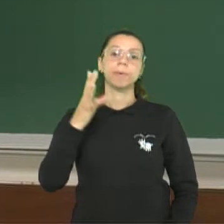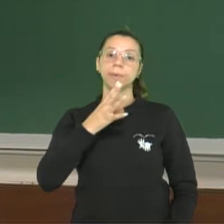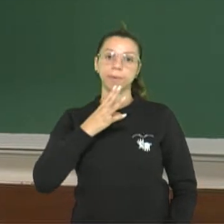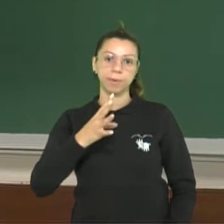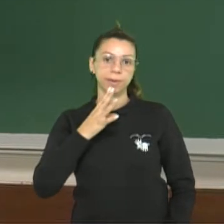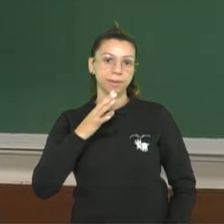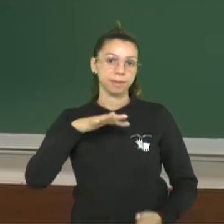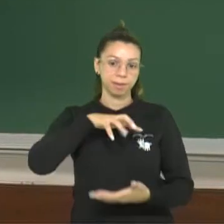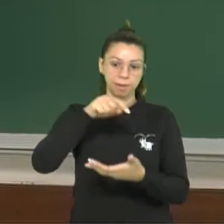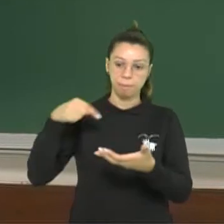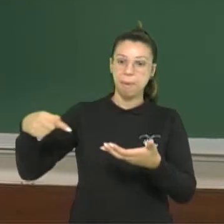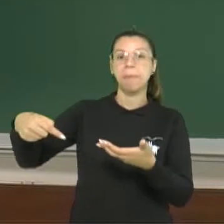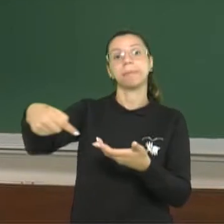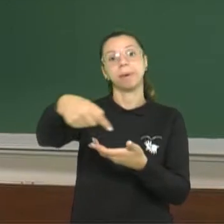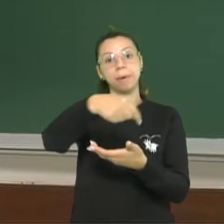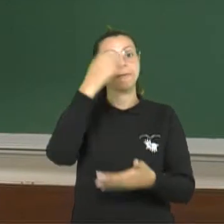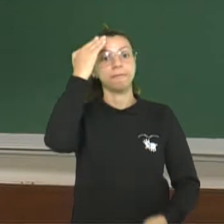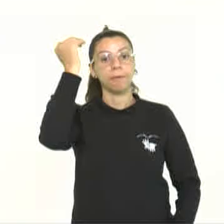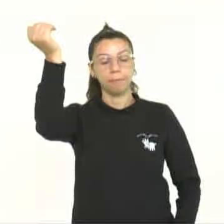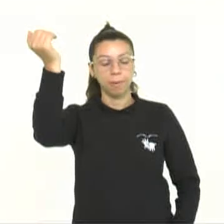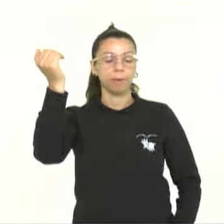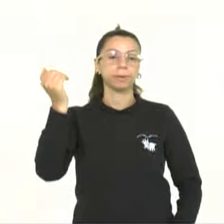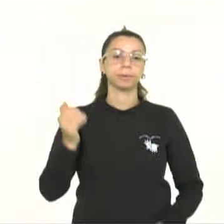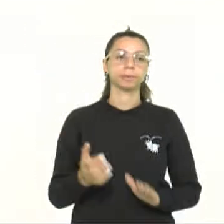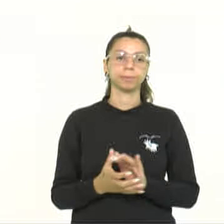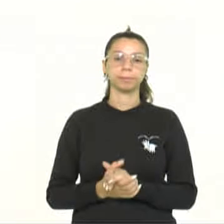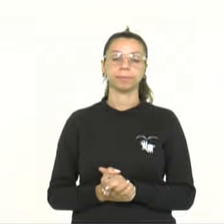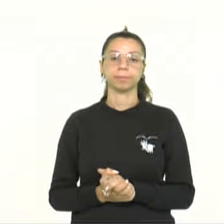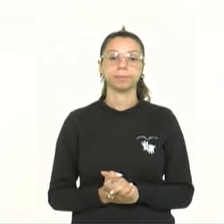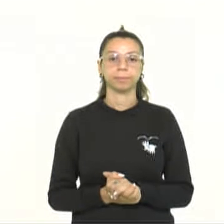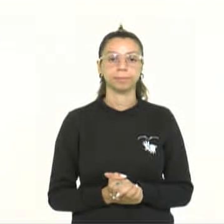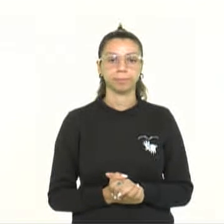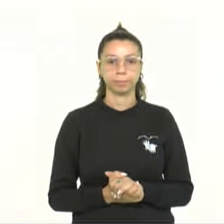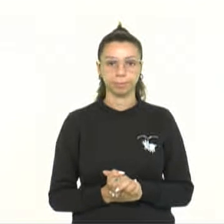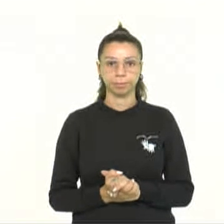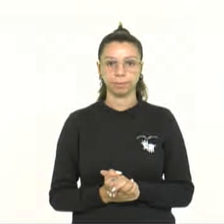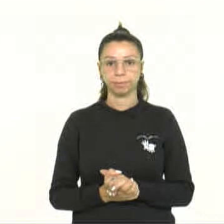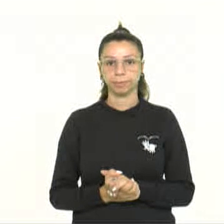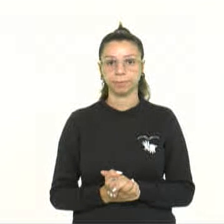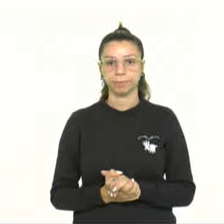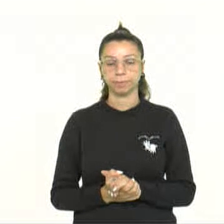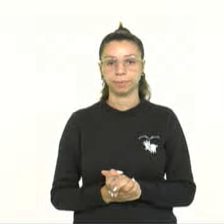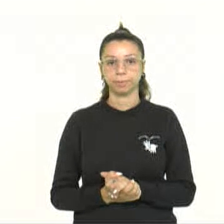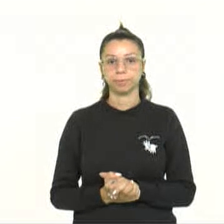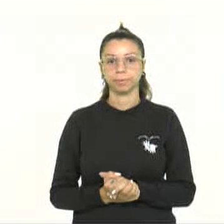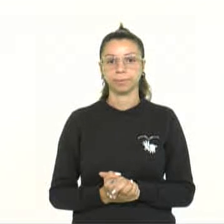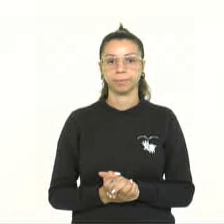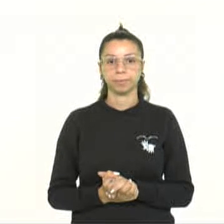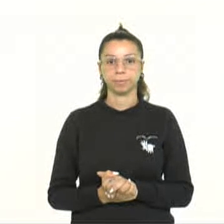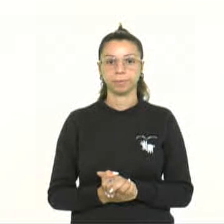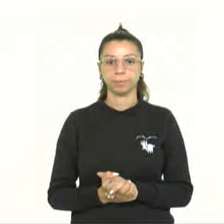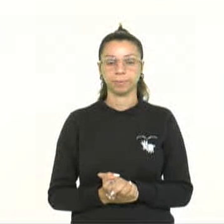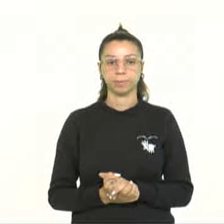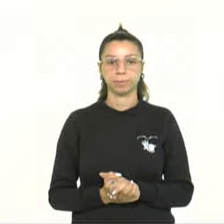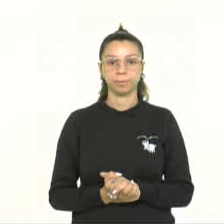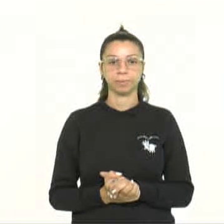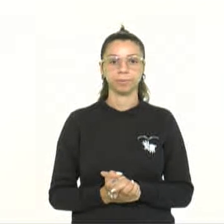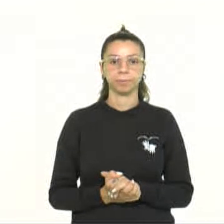conhecidas mundialmente, né? Eles encantaram o mundo com suas esculturas, escrituras